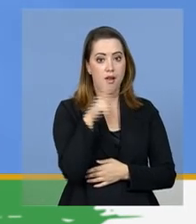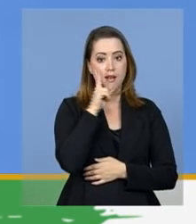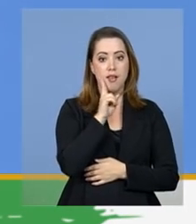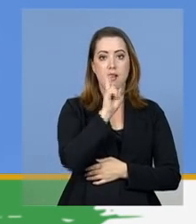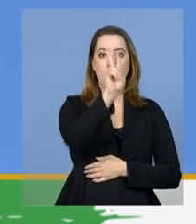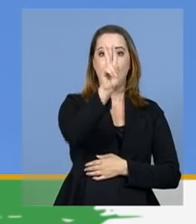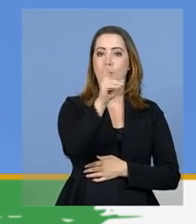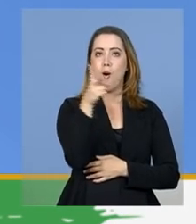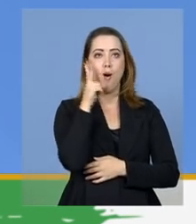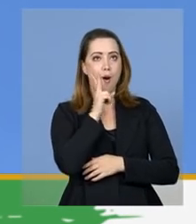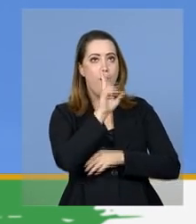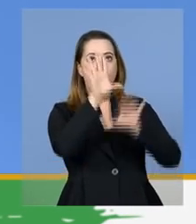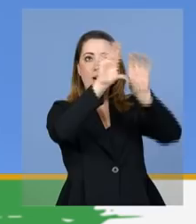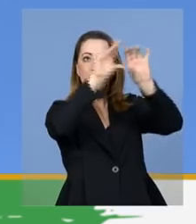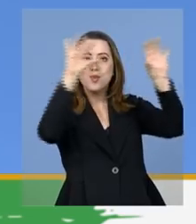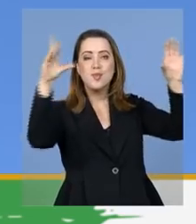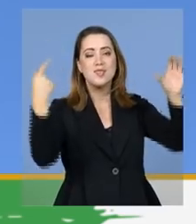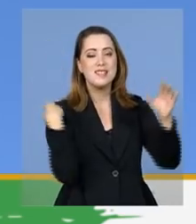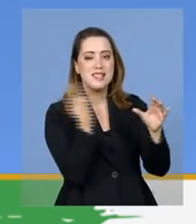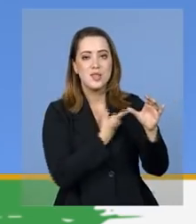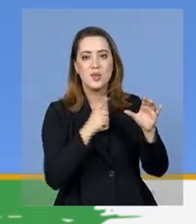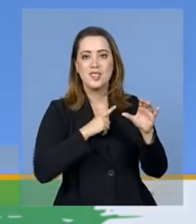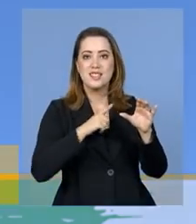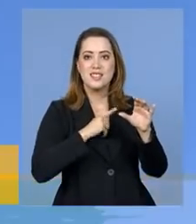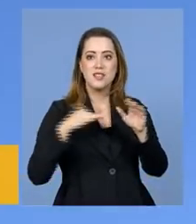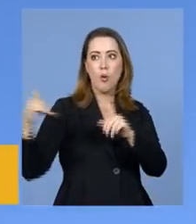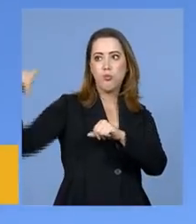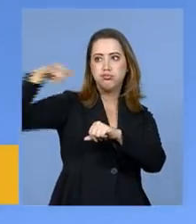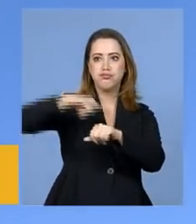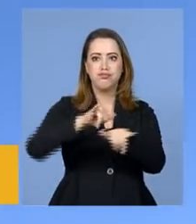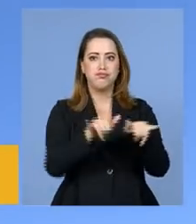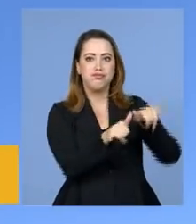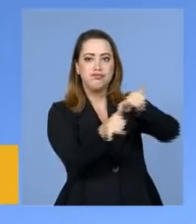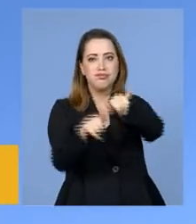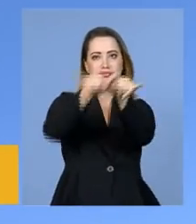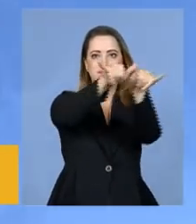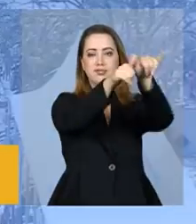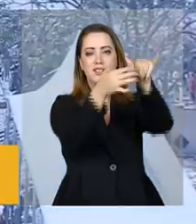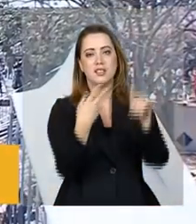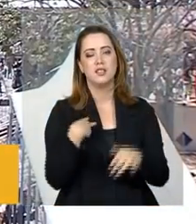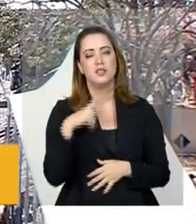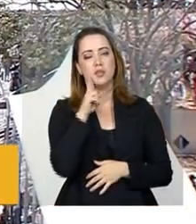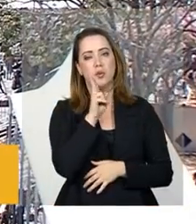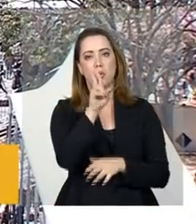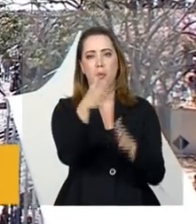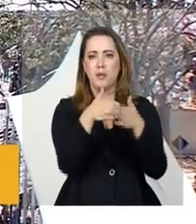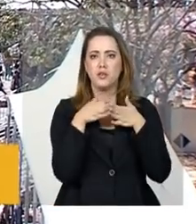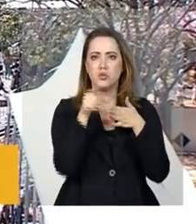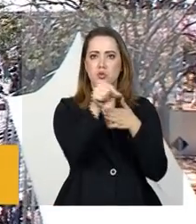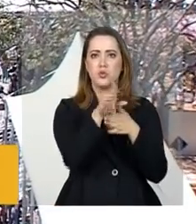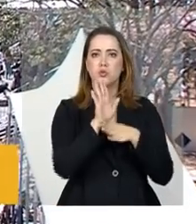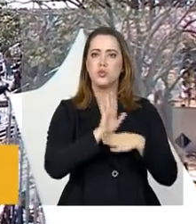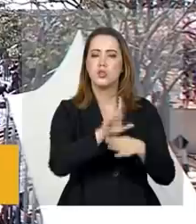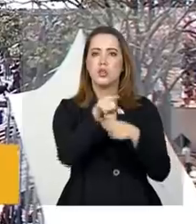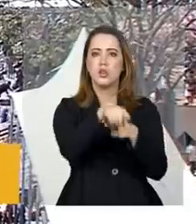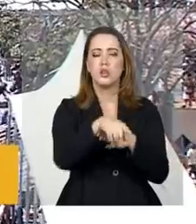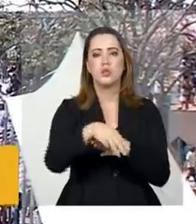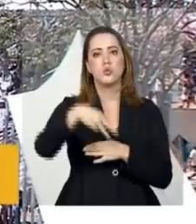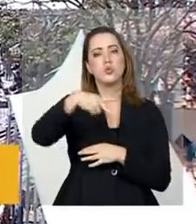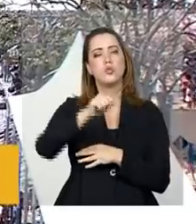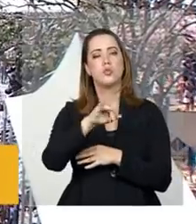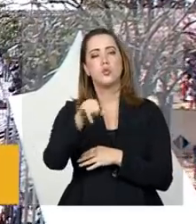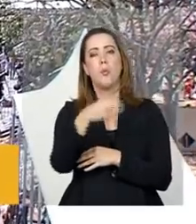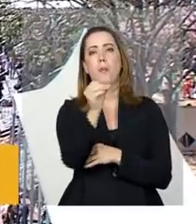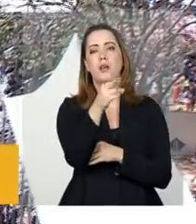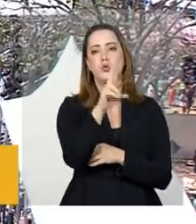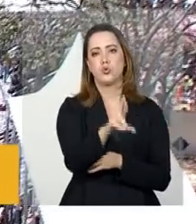para o céu, né? Porque nós temos a apresentação da Esquadrilha da Fumaça. Vou pedir, então, a ajuda do Major Ribeiro para